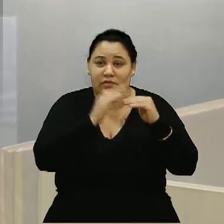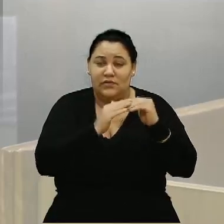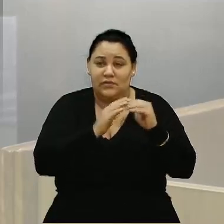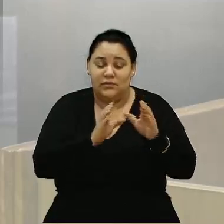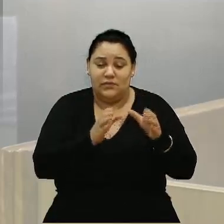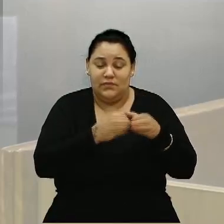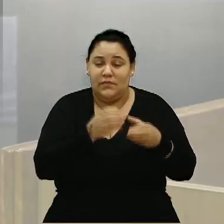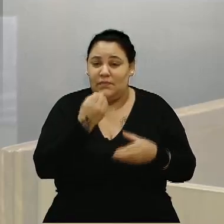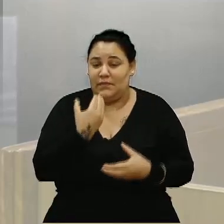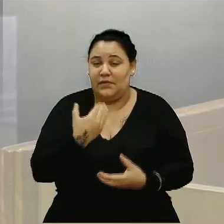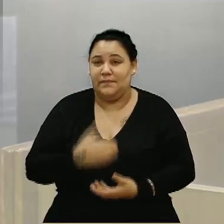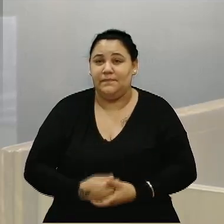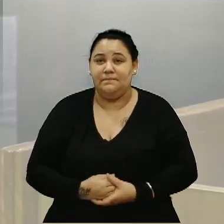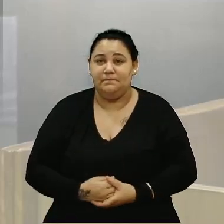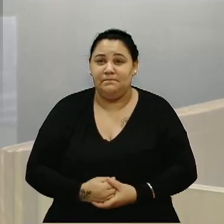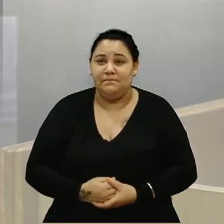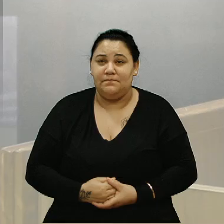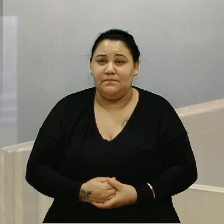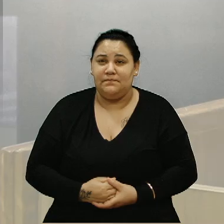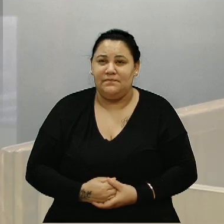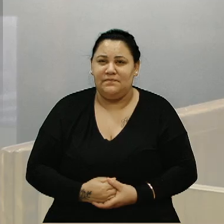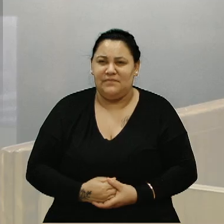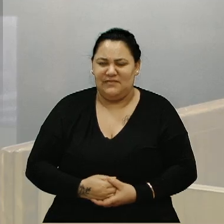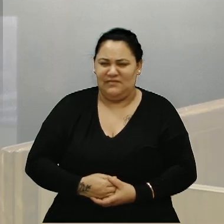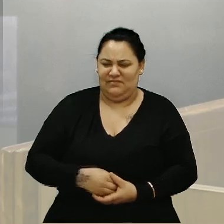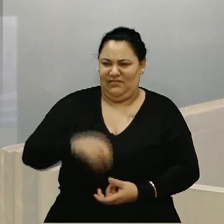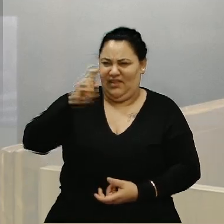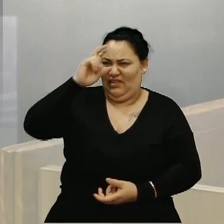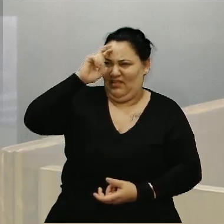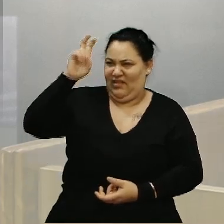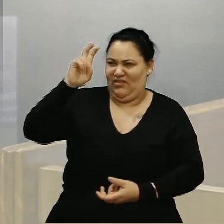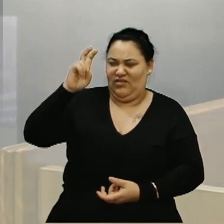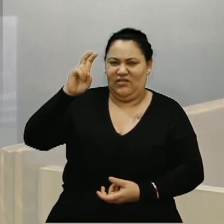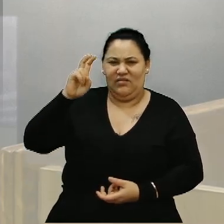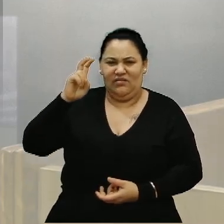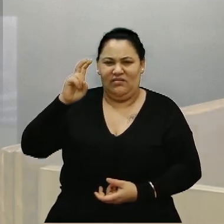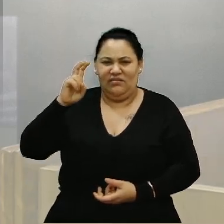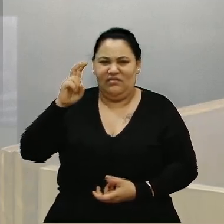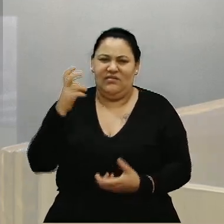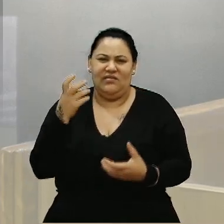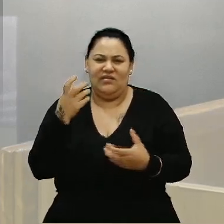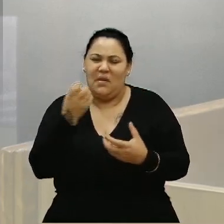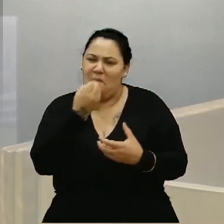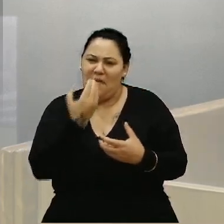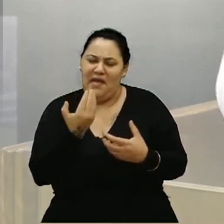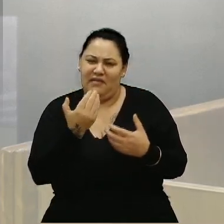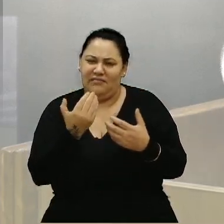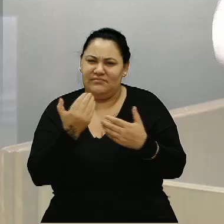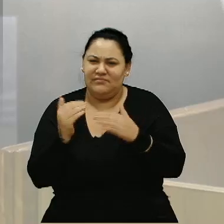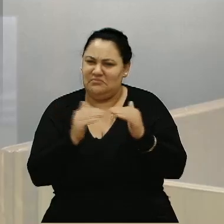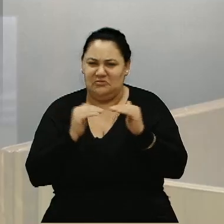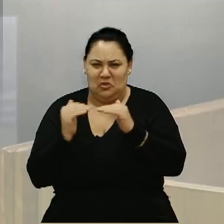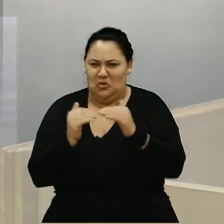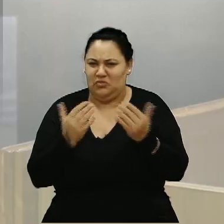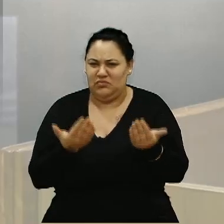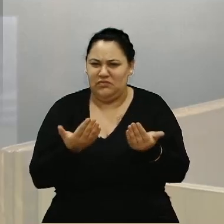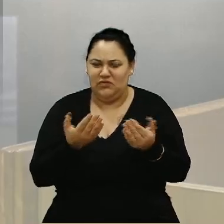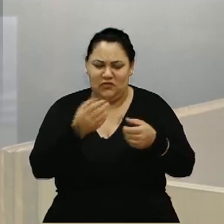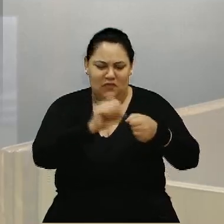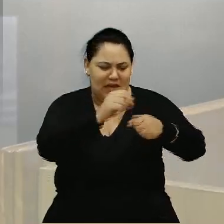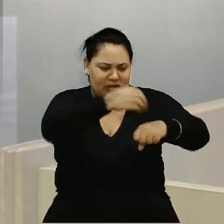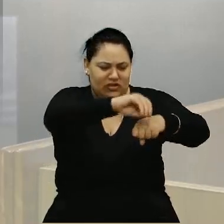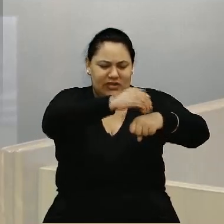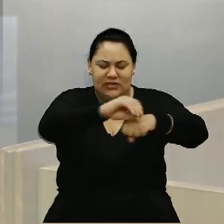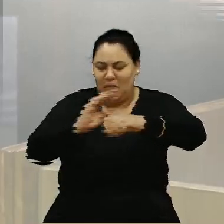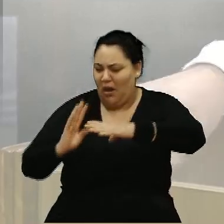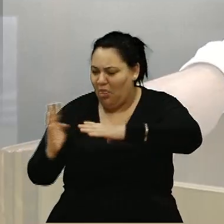cidadãos. Genuíno bem comum, quando não se faz a indicação de um vereador, de um guarda-reio,